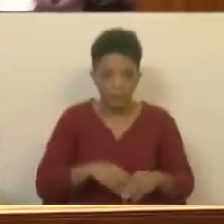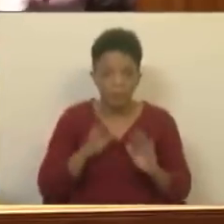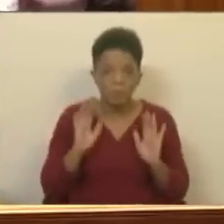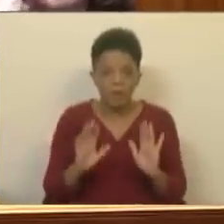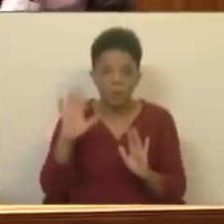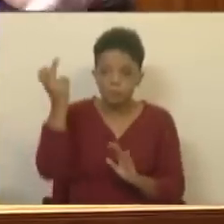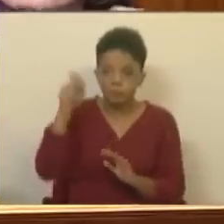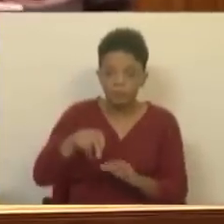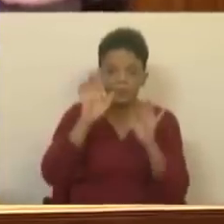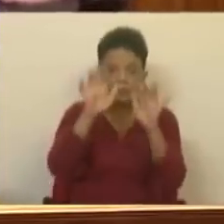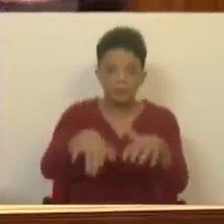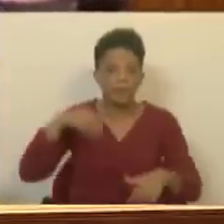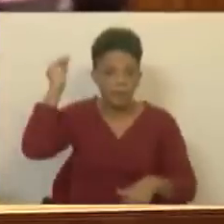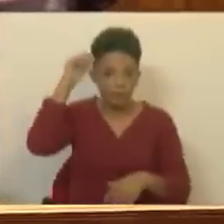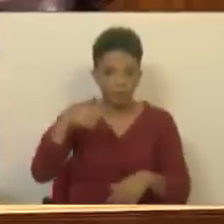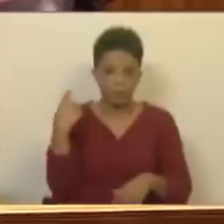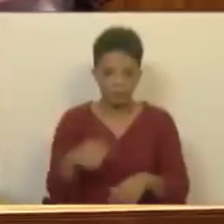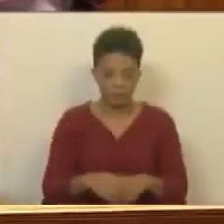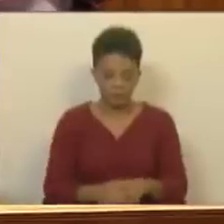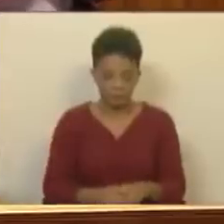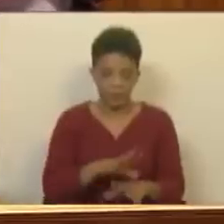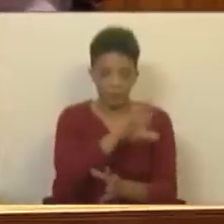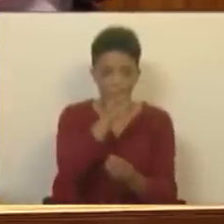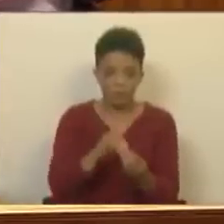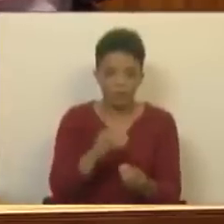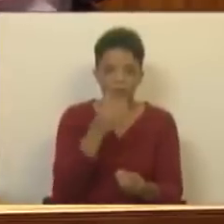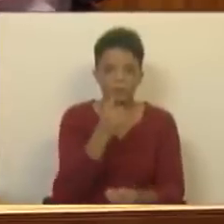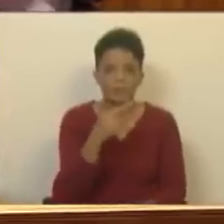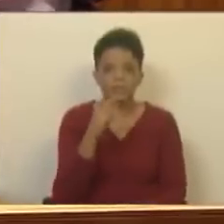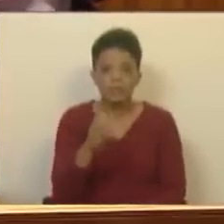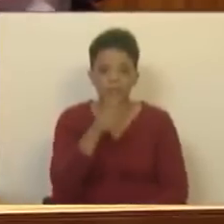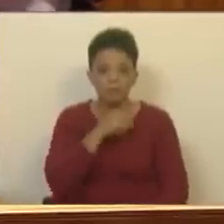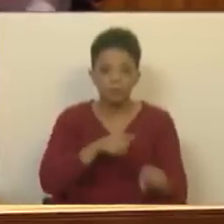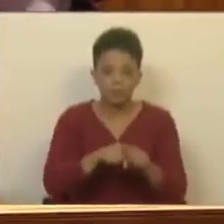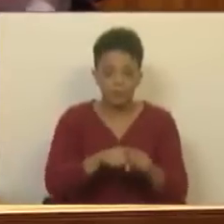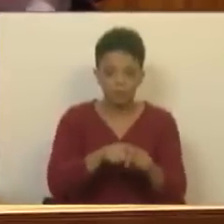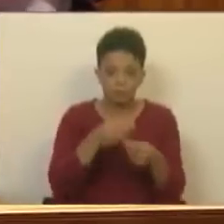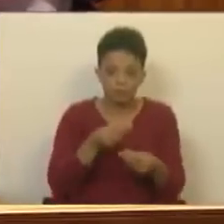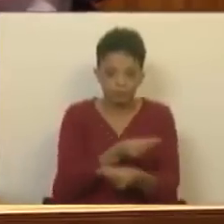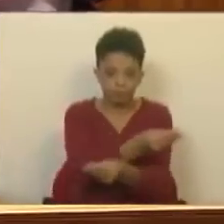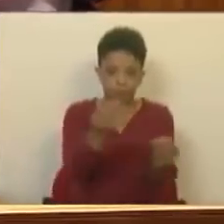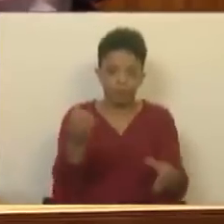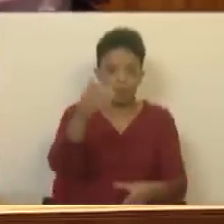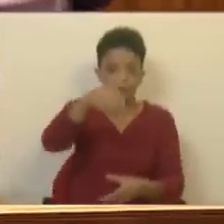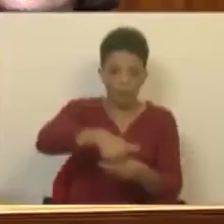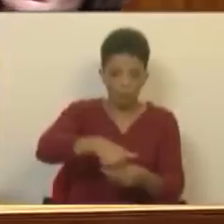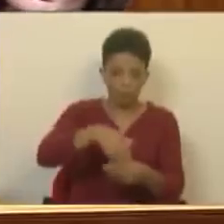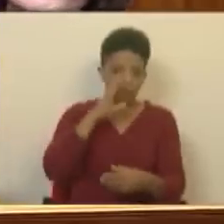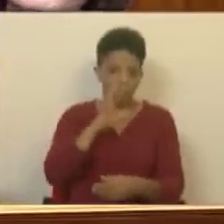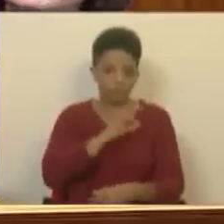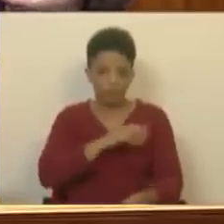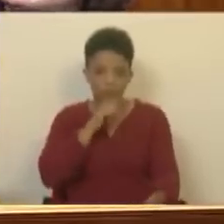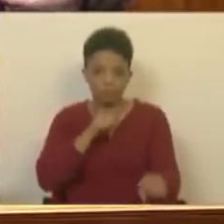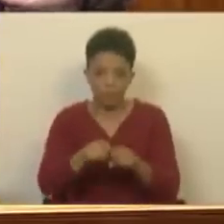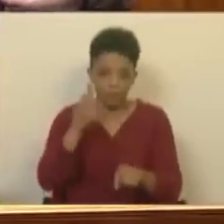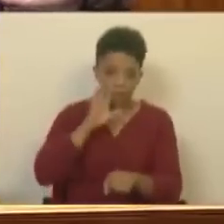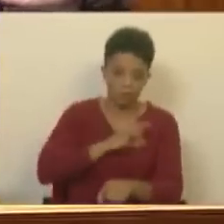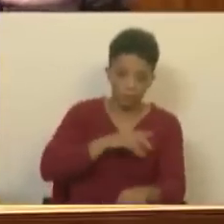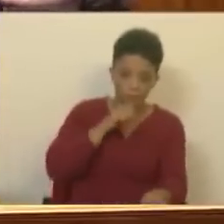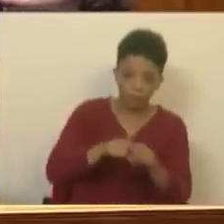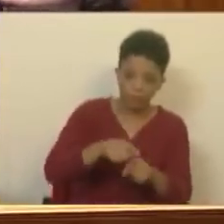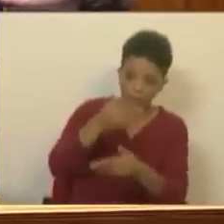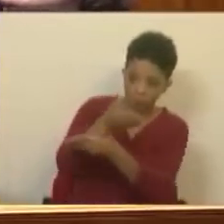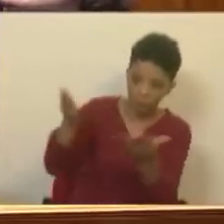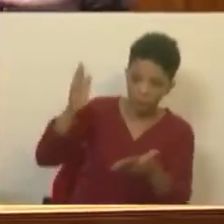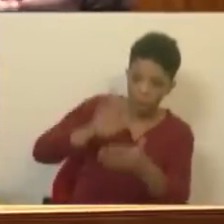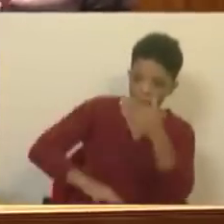acontece na Assembleia da tem 230 deputados e na distribuição dos votos foram os senhores deputados a senhora Deputado e